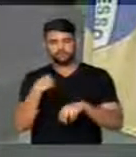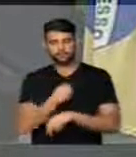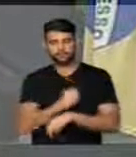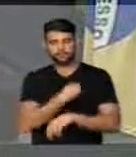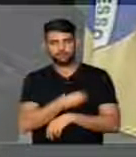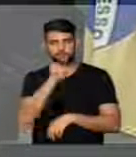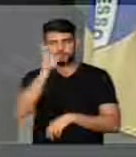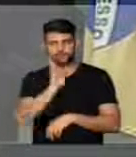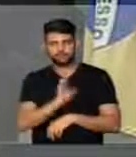no Brasil.